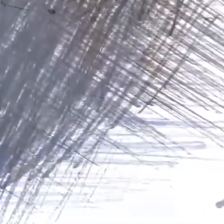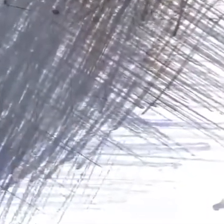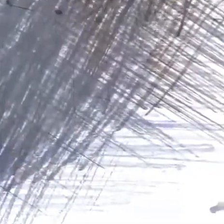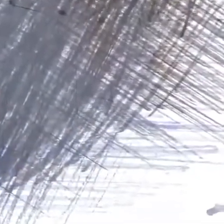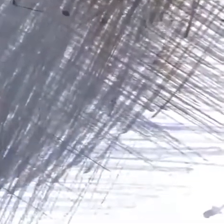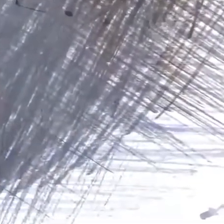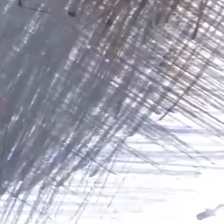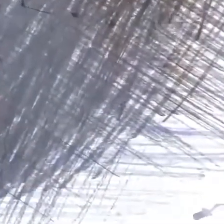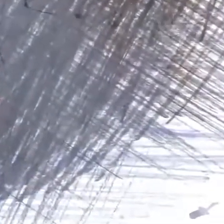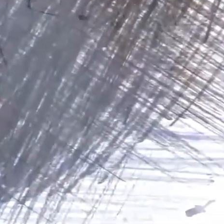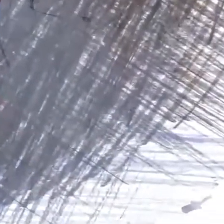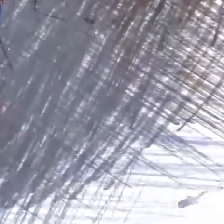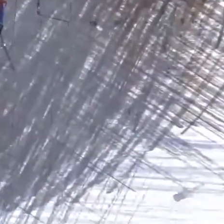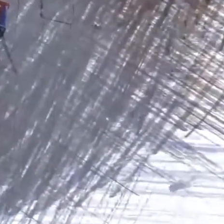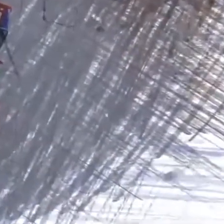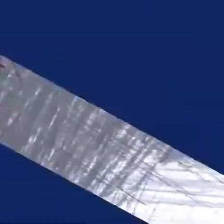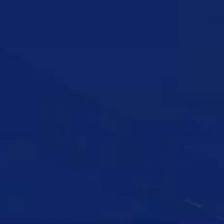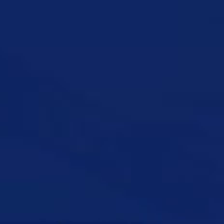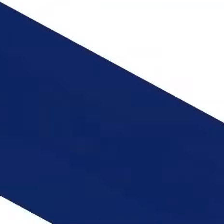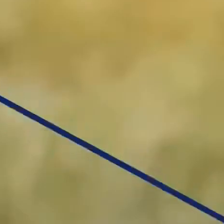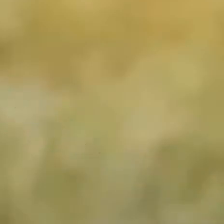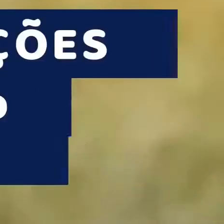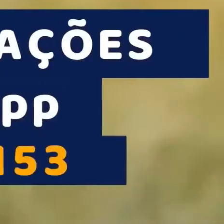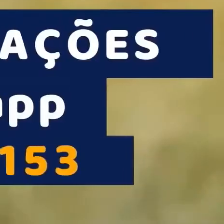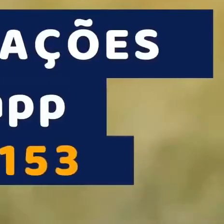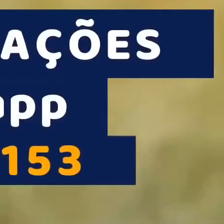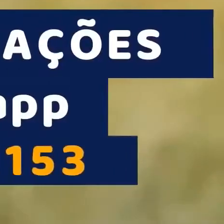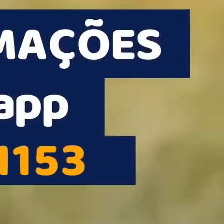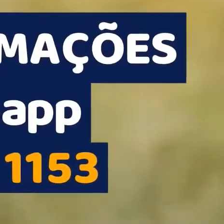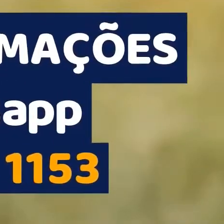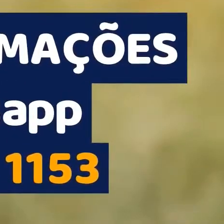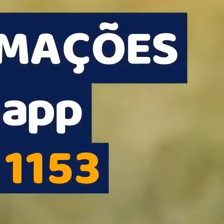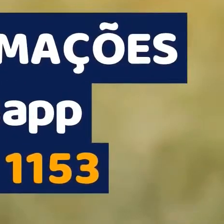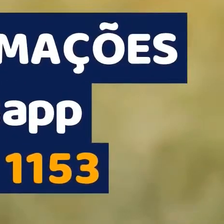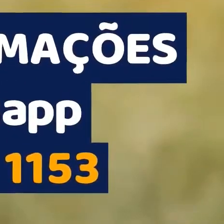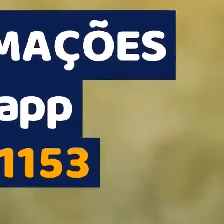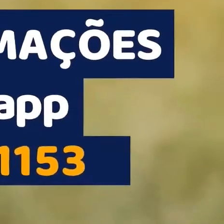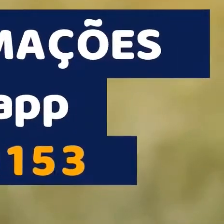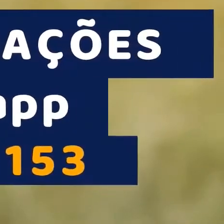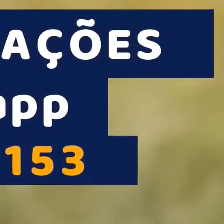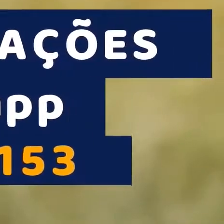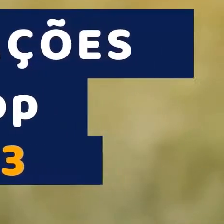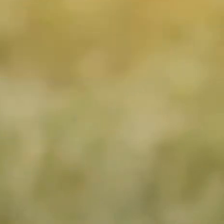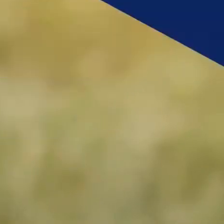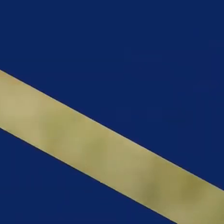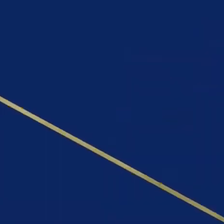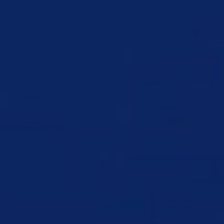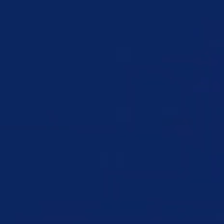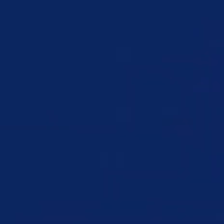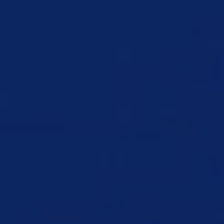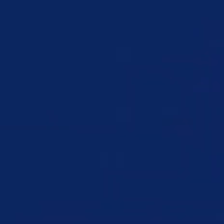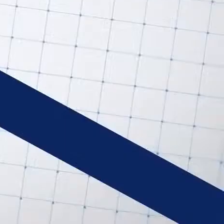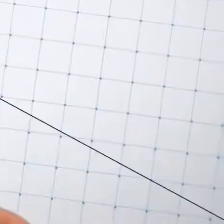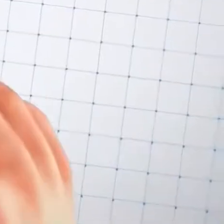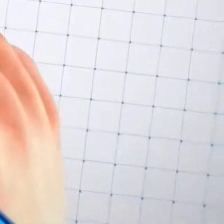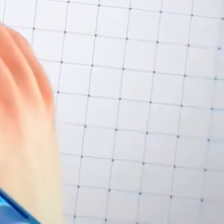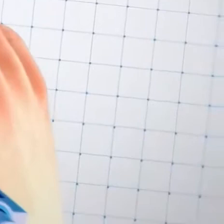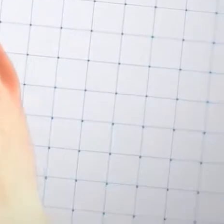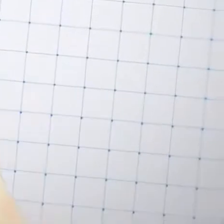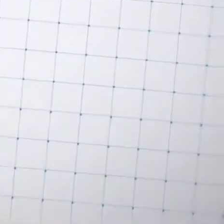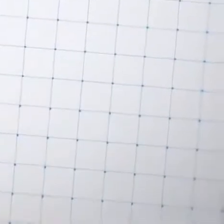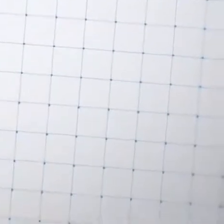mensalidade. Matrículas abertas para 2021. Informações pelo fone WhatsApp 3731 1153.